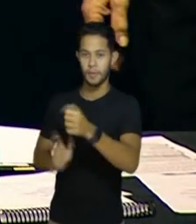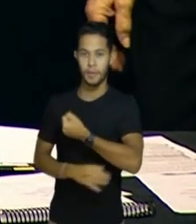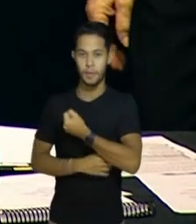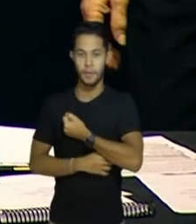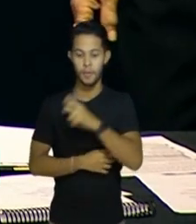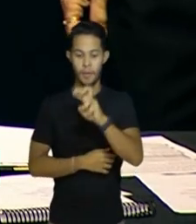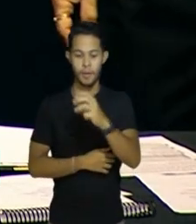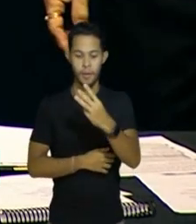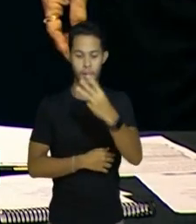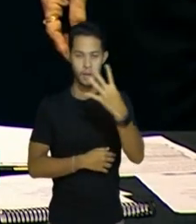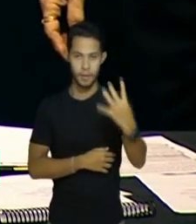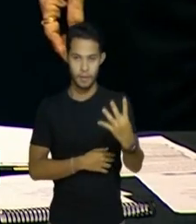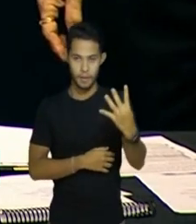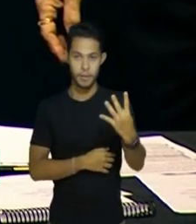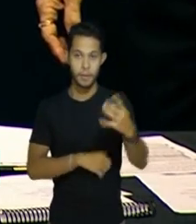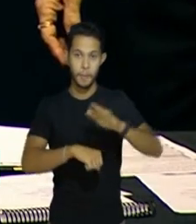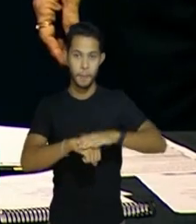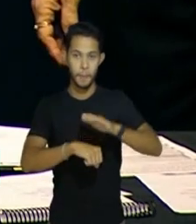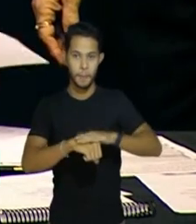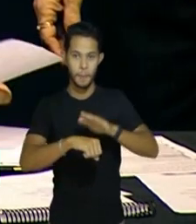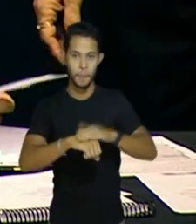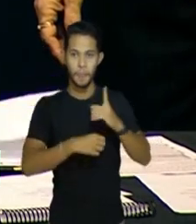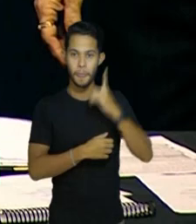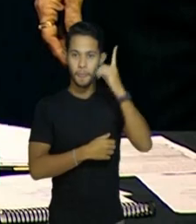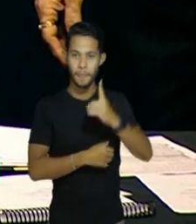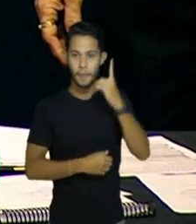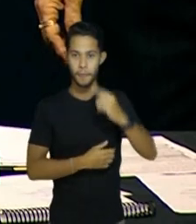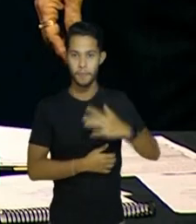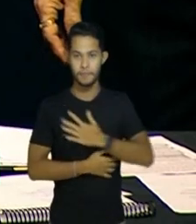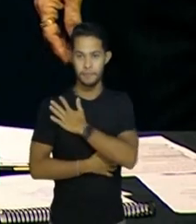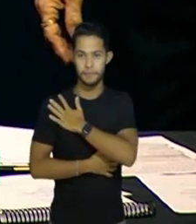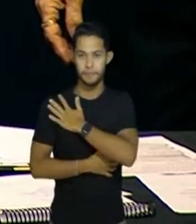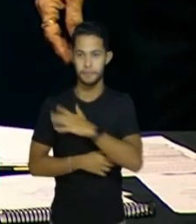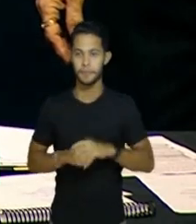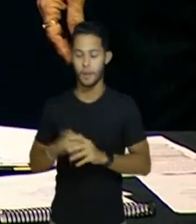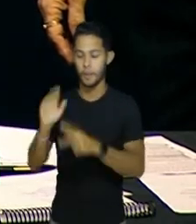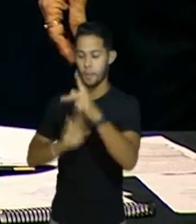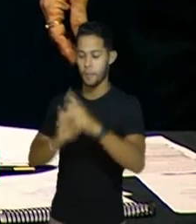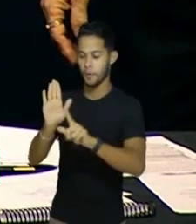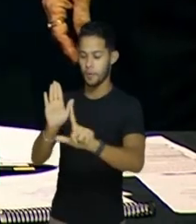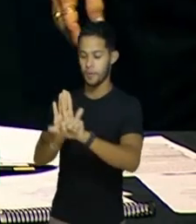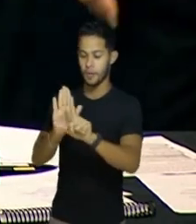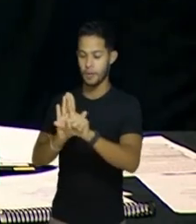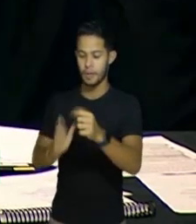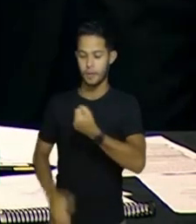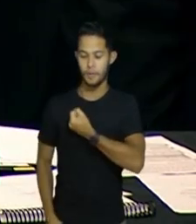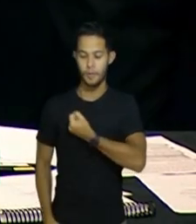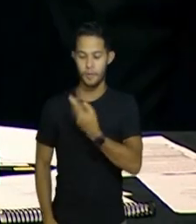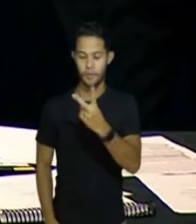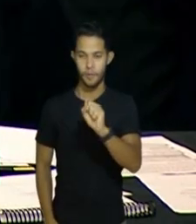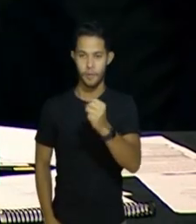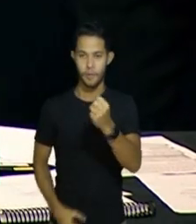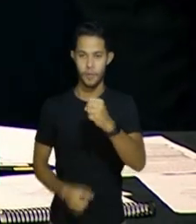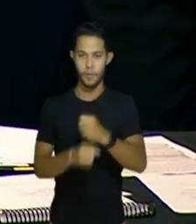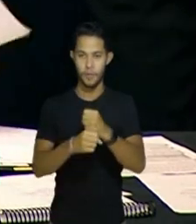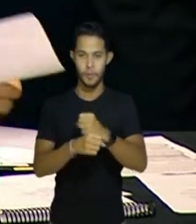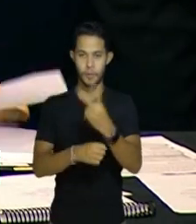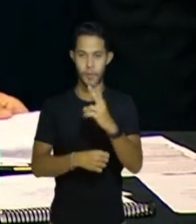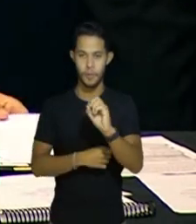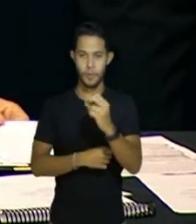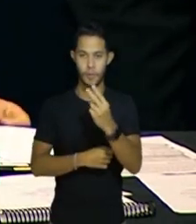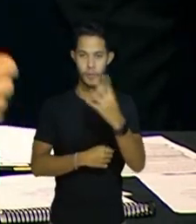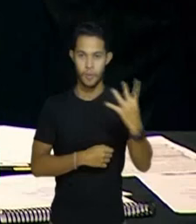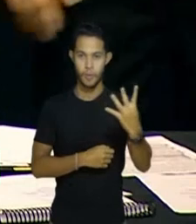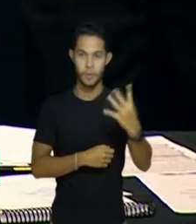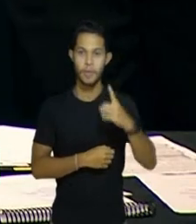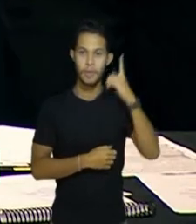534/2023, autoria, deputado Napoleão Bernardes. Projeto de Lei 28/2024, autoria, deputado Napoleão